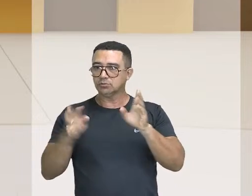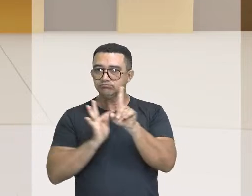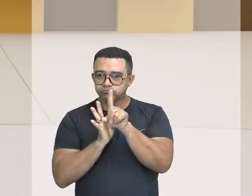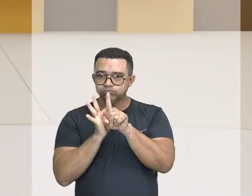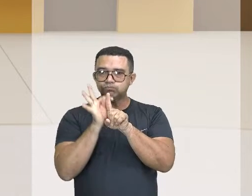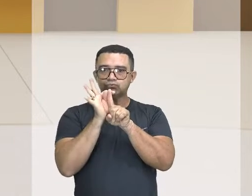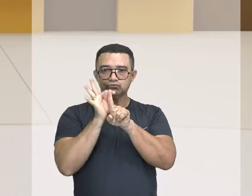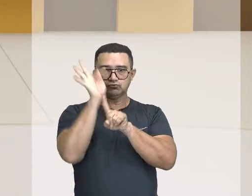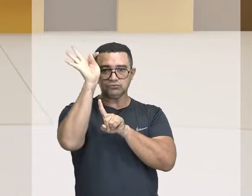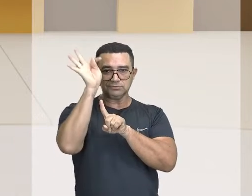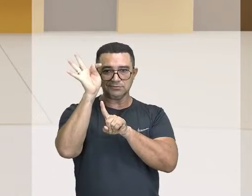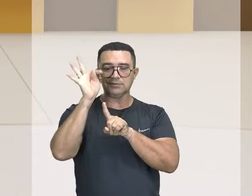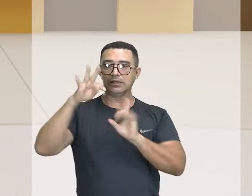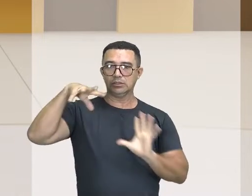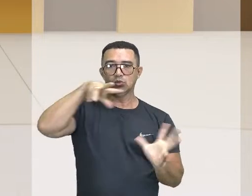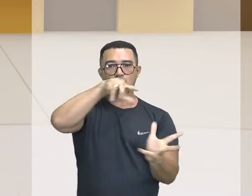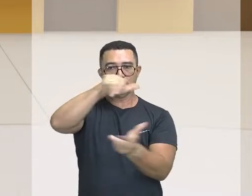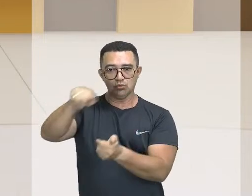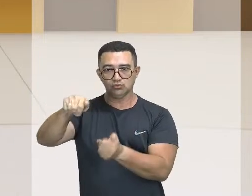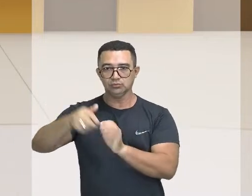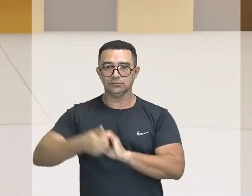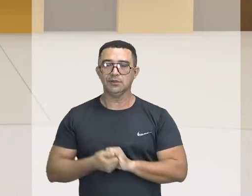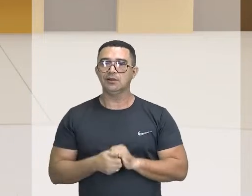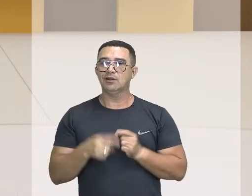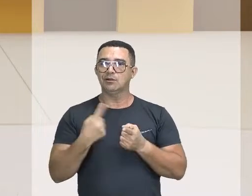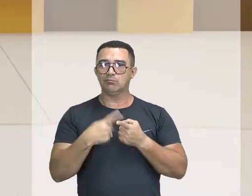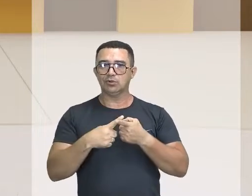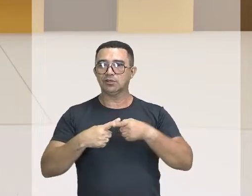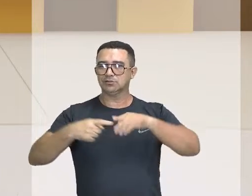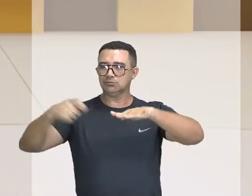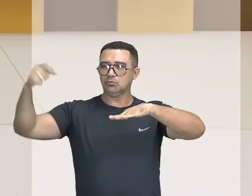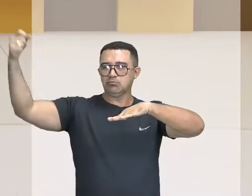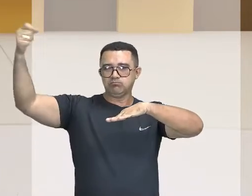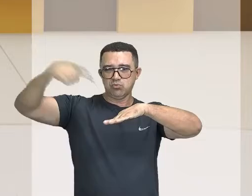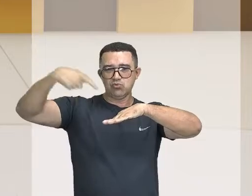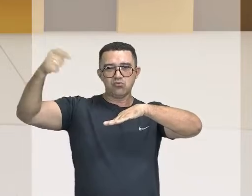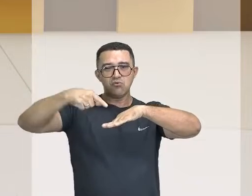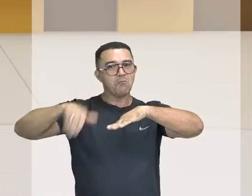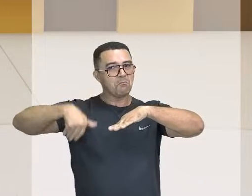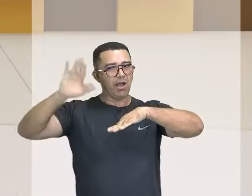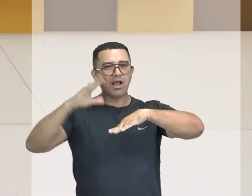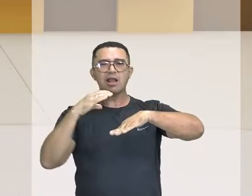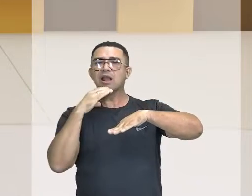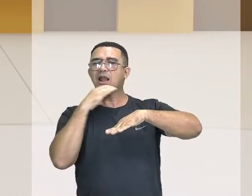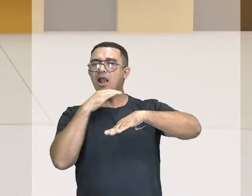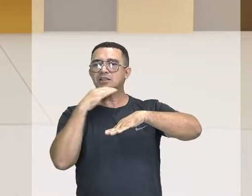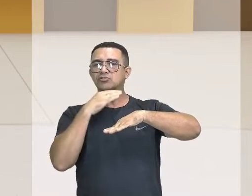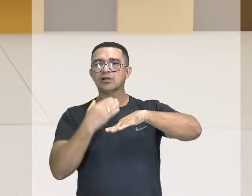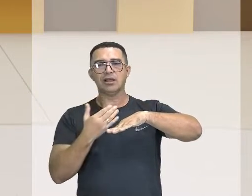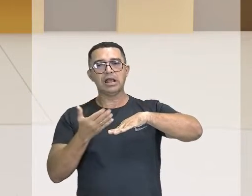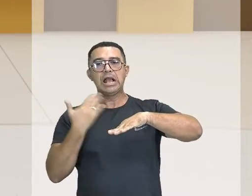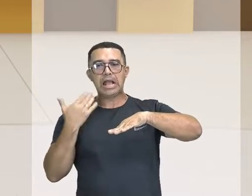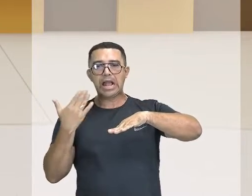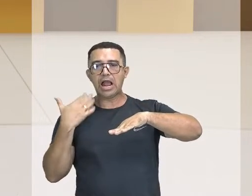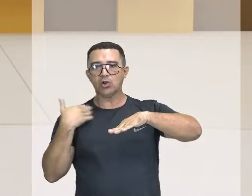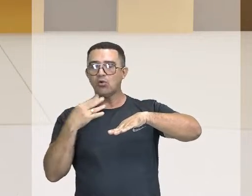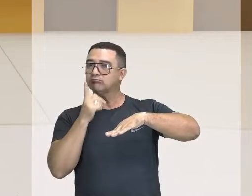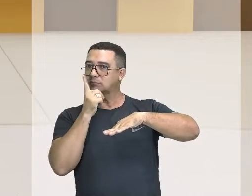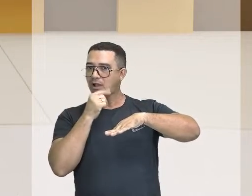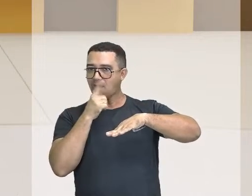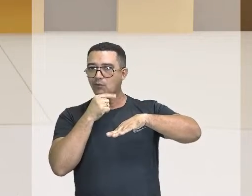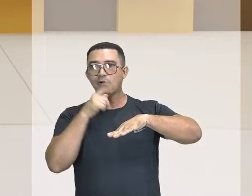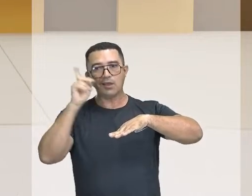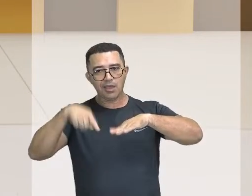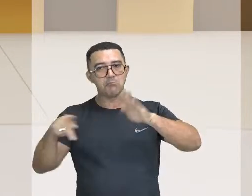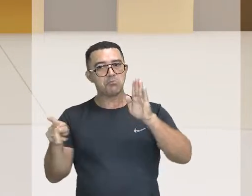na Terra, tudo bem? Porque, afinal, vai ser reirradiado mais calor ali a partir da água. E a água ela tem um calor específico muito